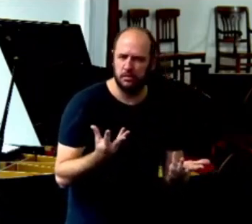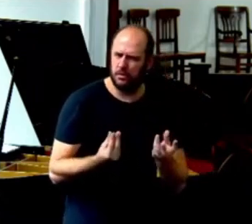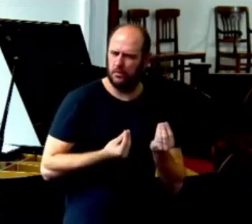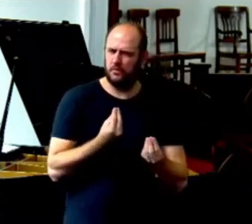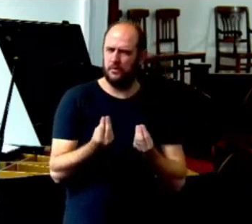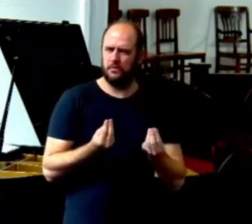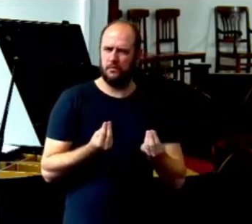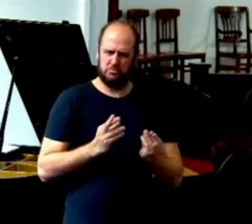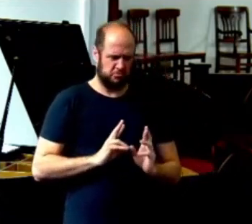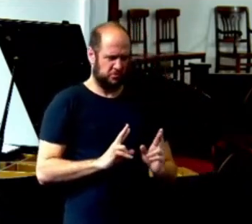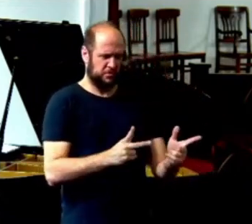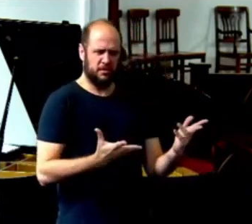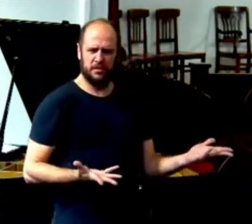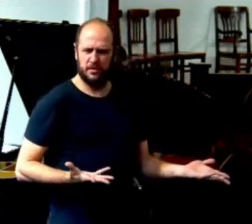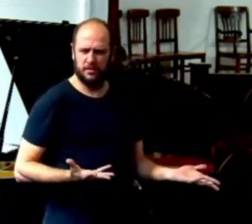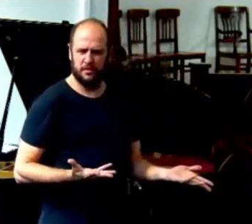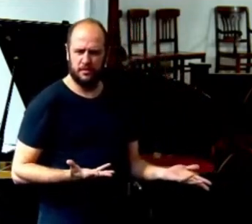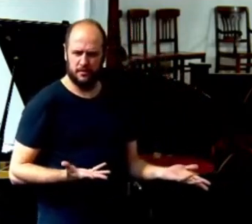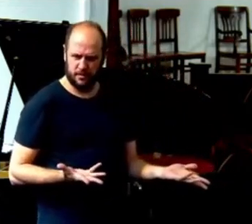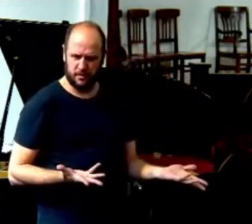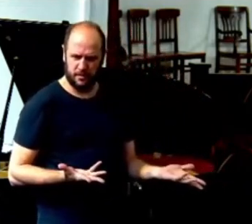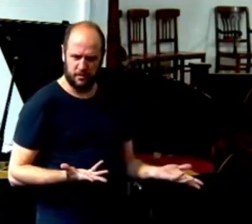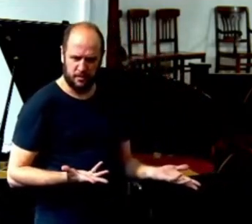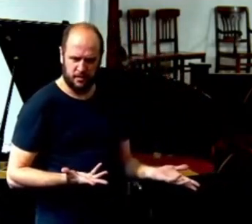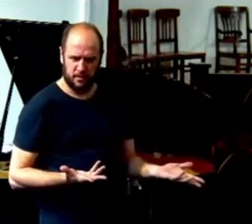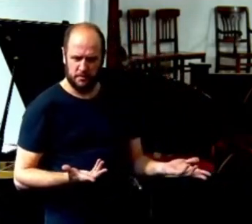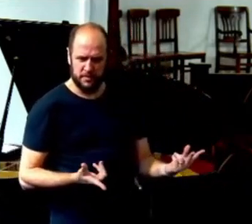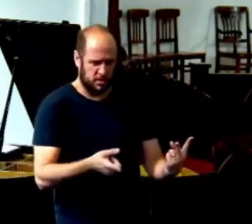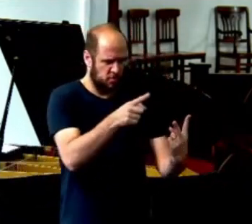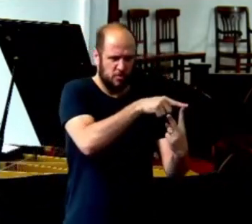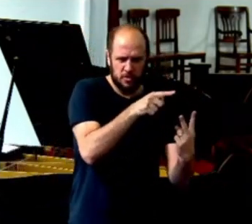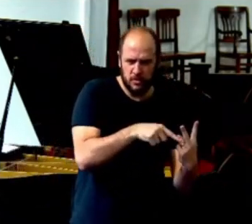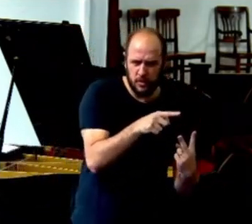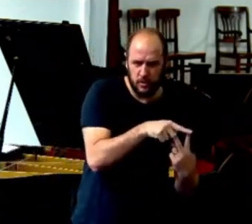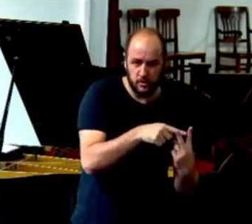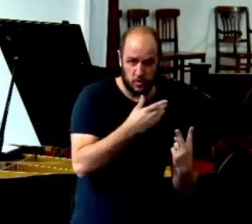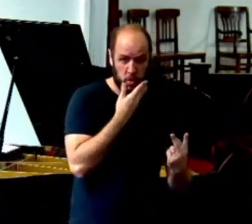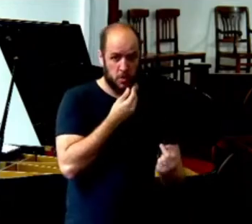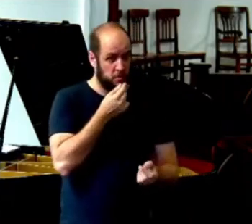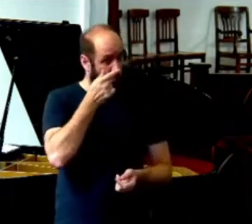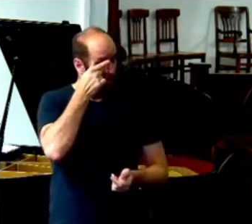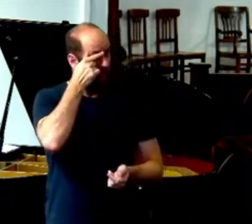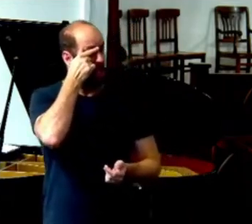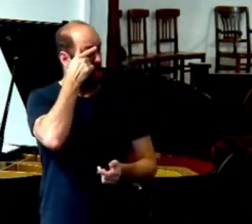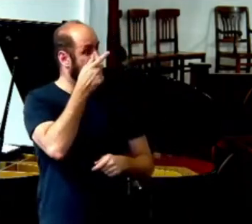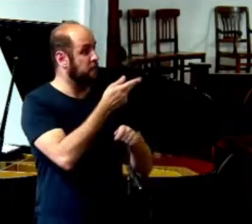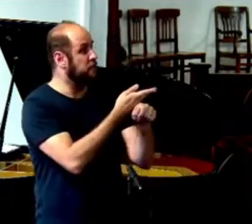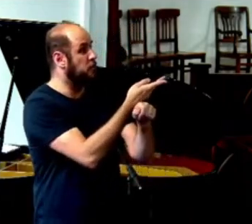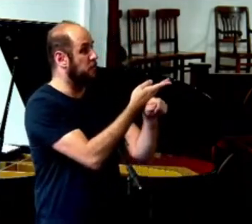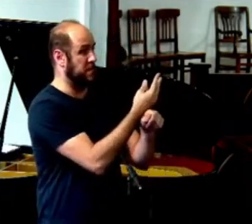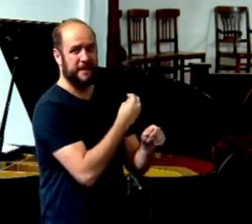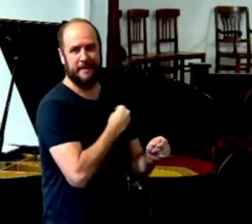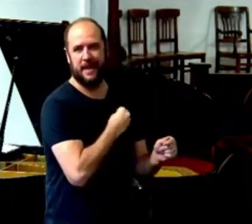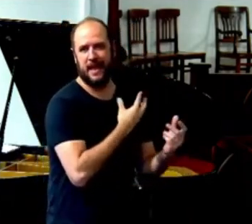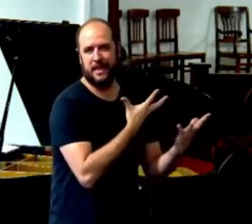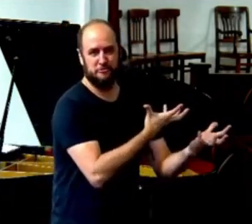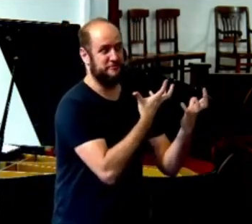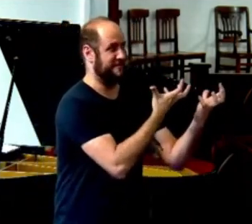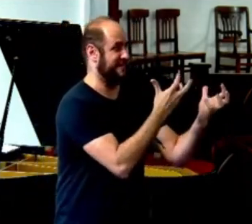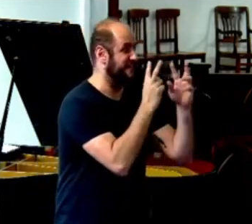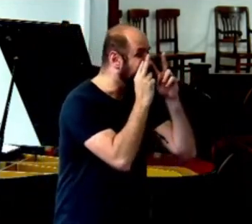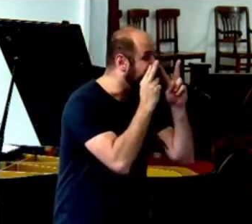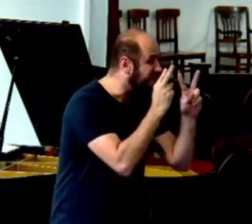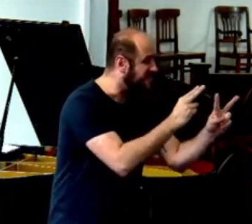O que está de errado com este homem? Ele está procurando o pecado dos outros. E ele